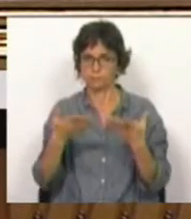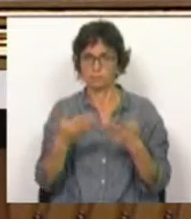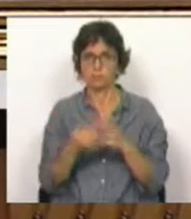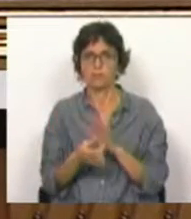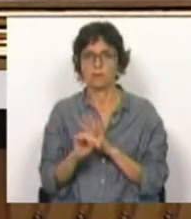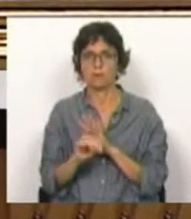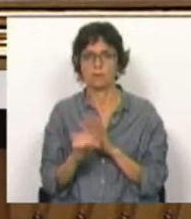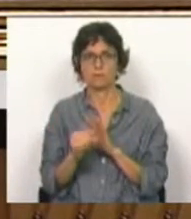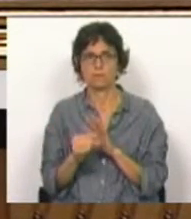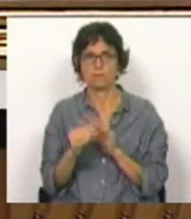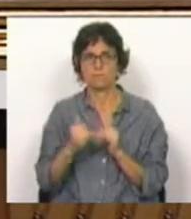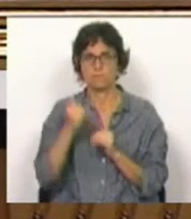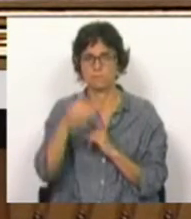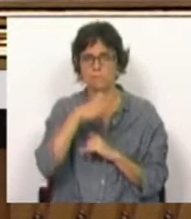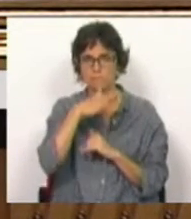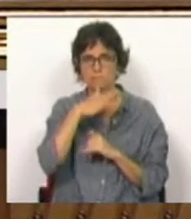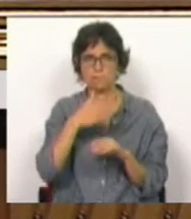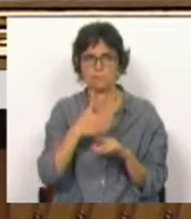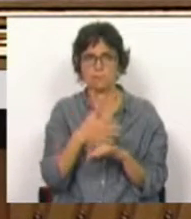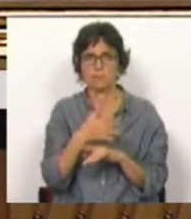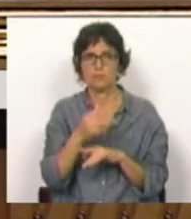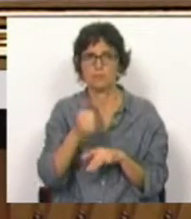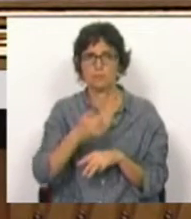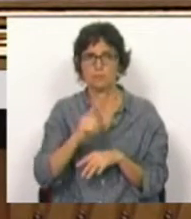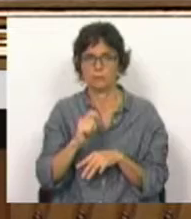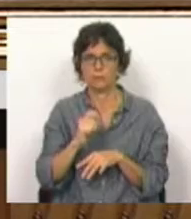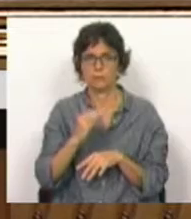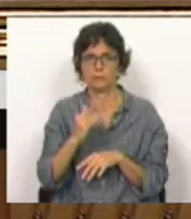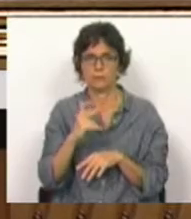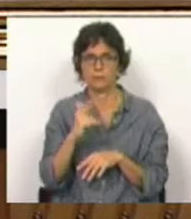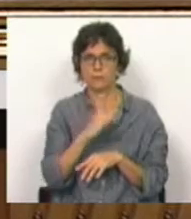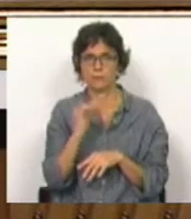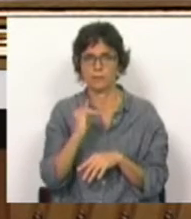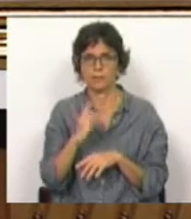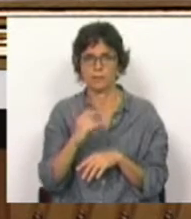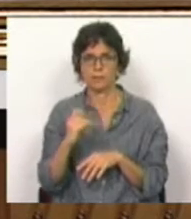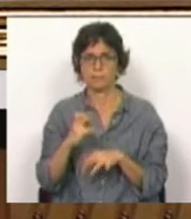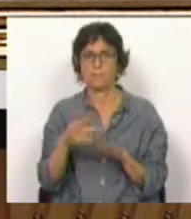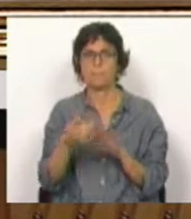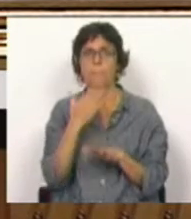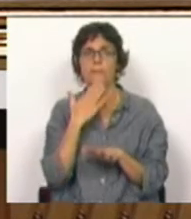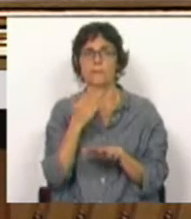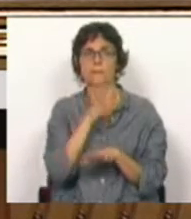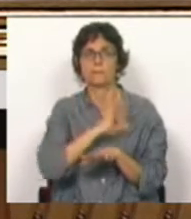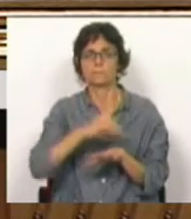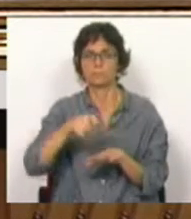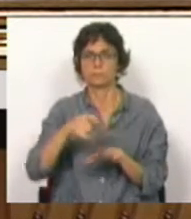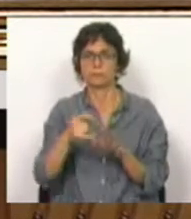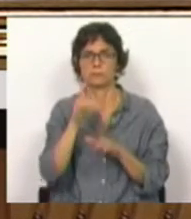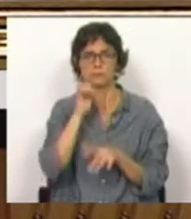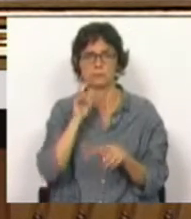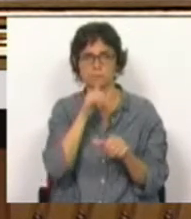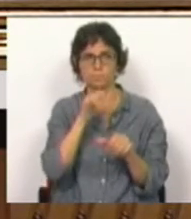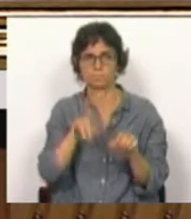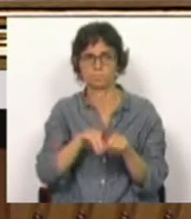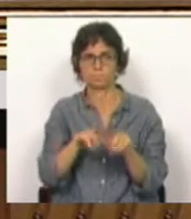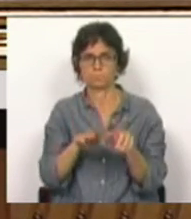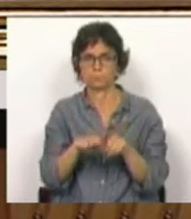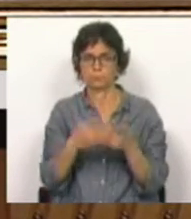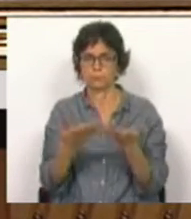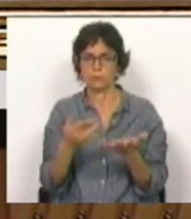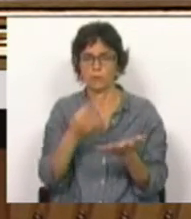E a próxima intervenção cabe ao Sr. Deputado Moisés Ferreira, do Bloco de Esquerda. Faz favor. Sr. Presidente, senhoras e senhores deputados, o CDS-PP, nós